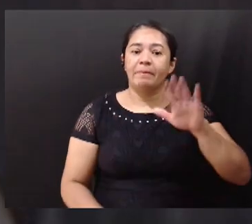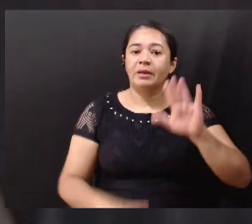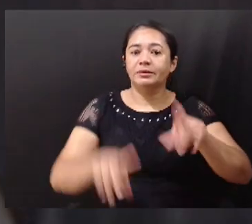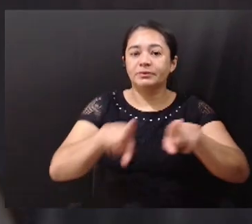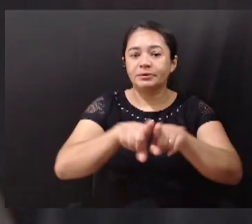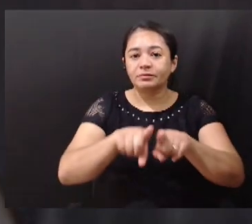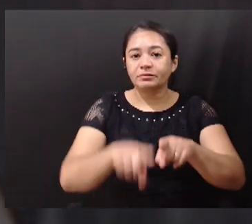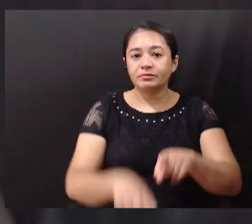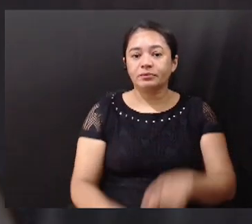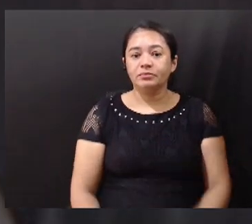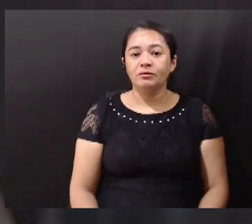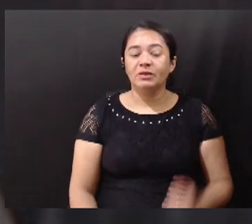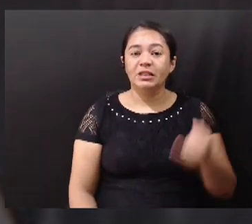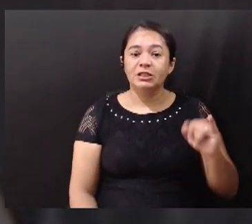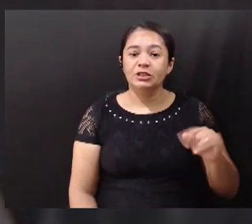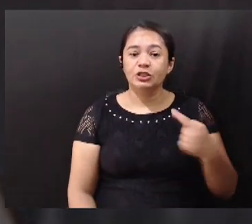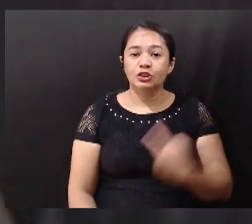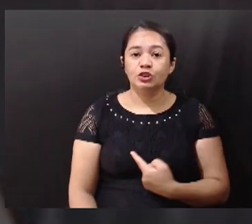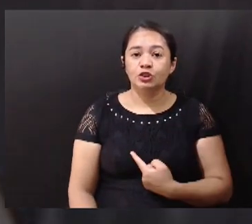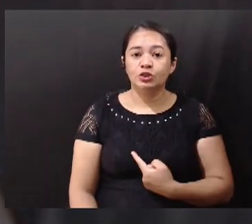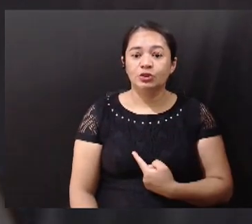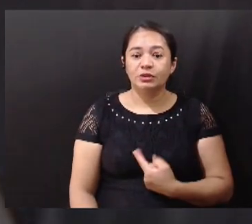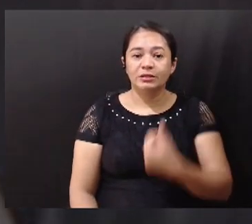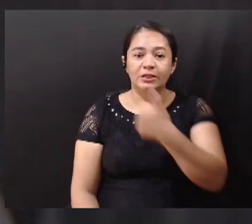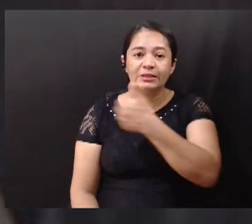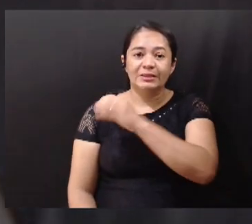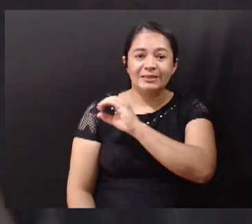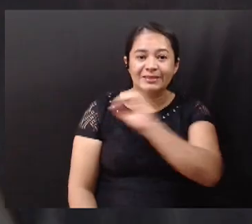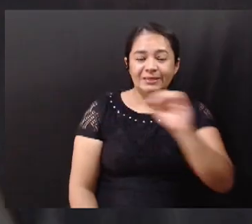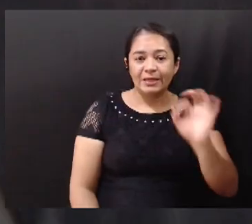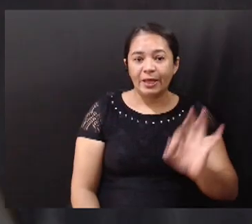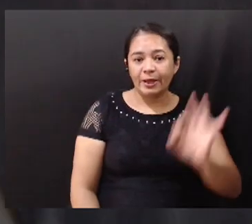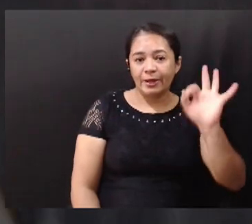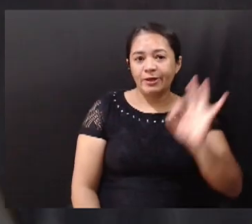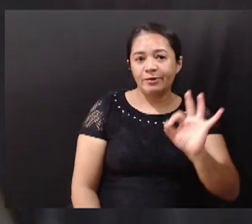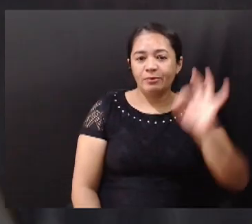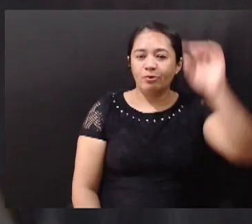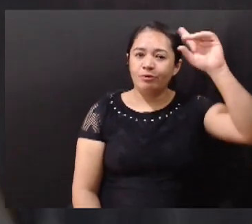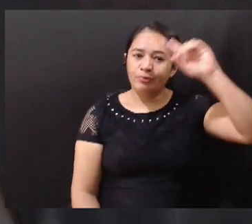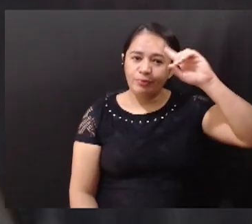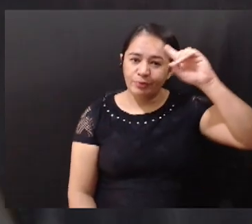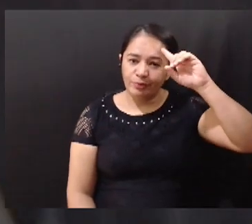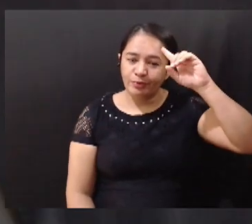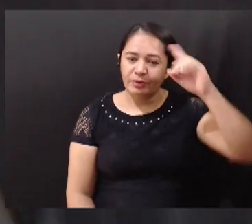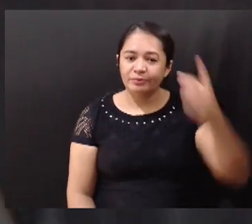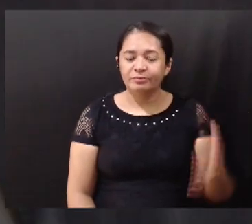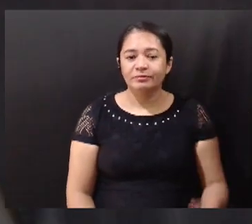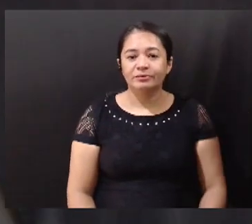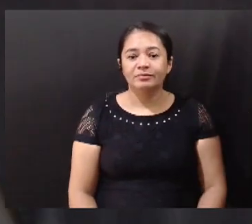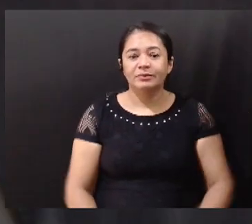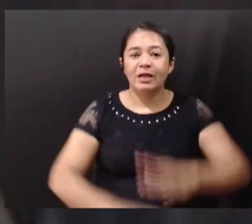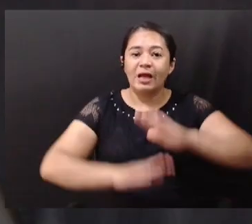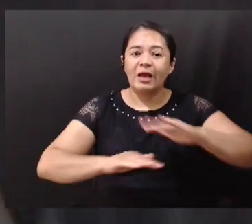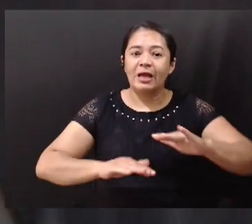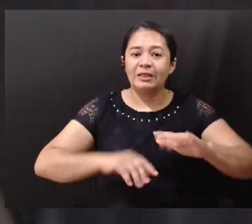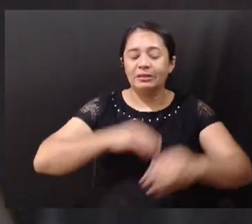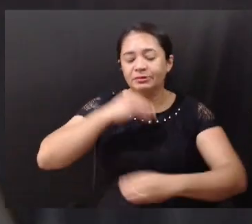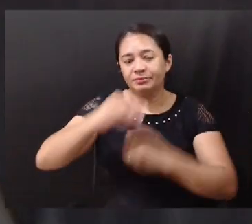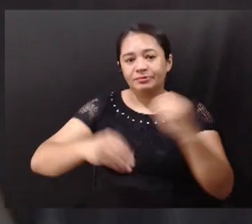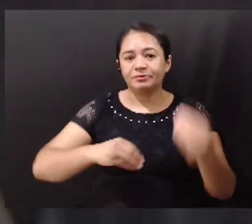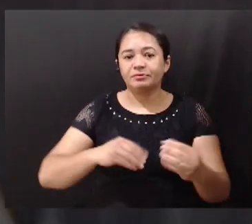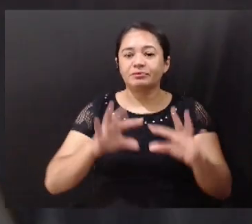gente rompe 100% com essa rotina, a criança se desorganiza e a família